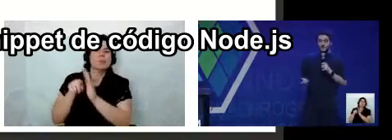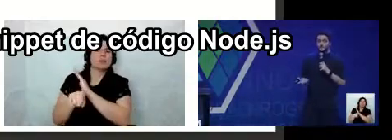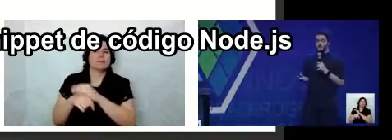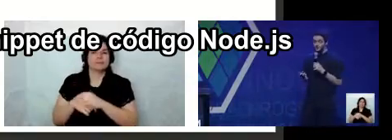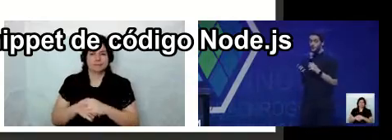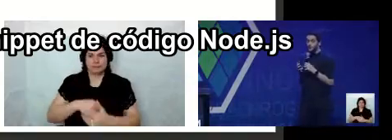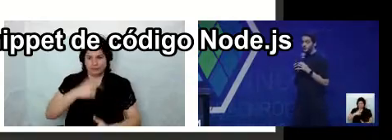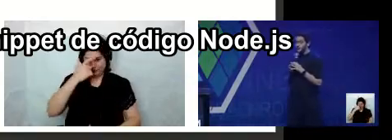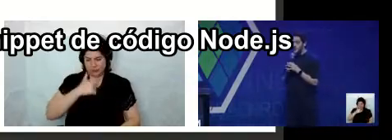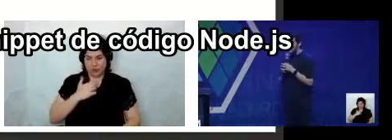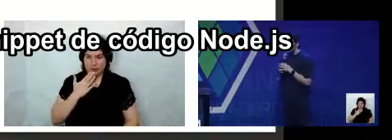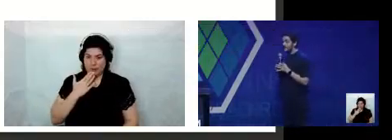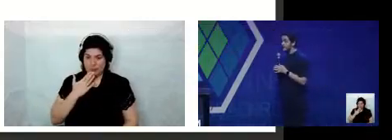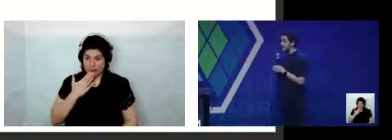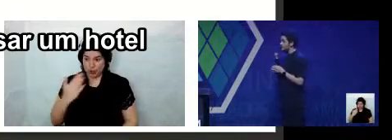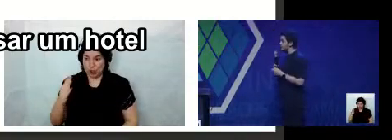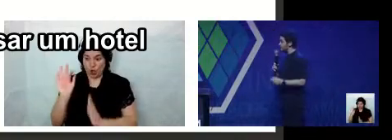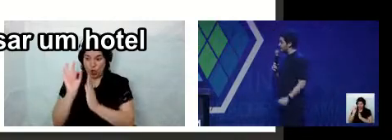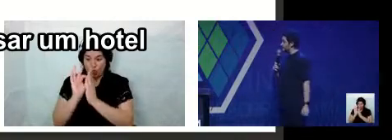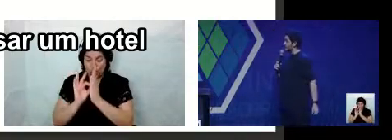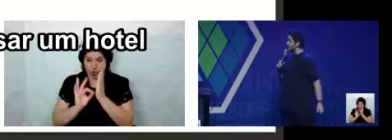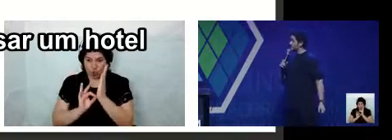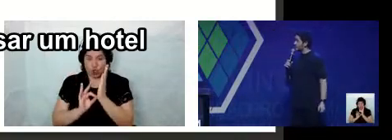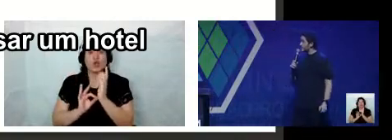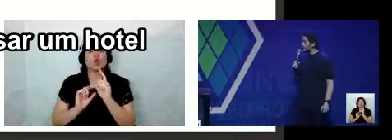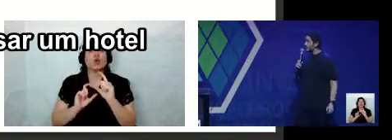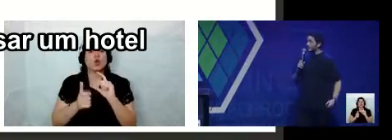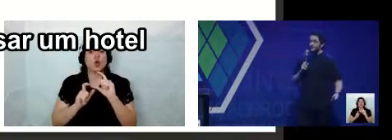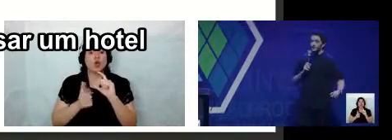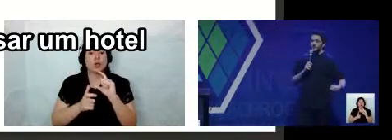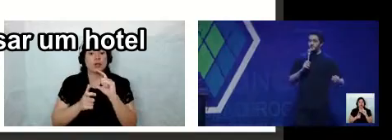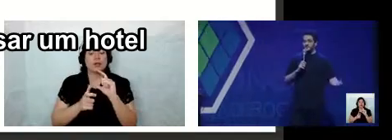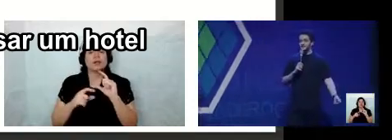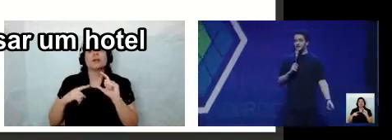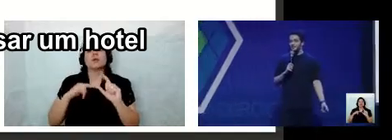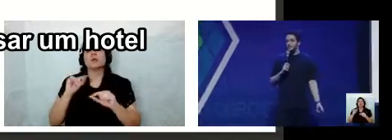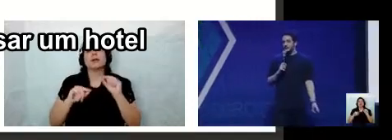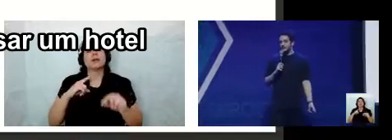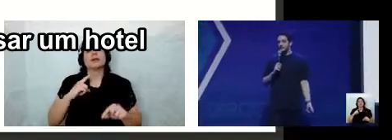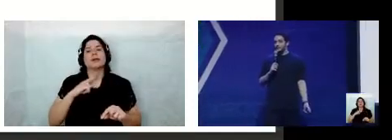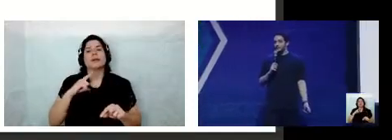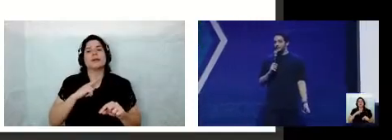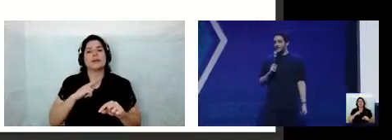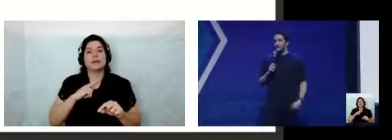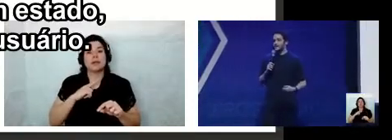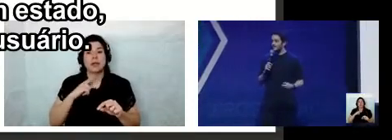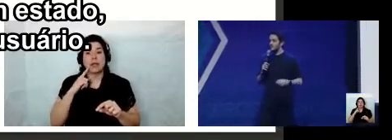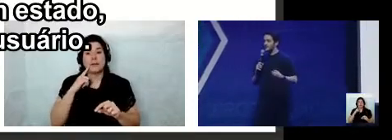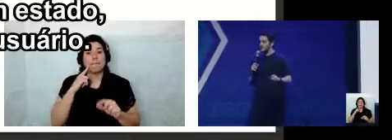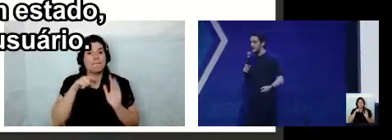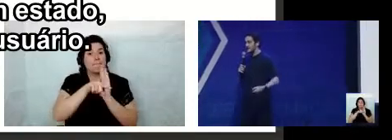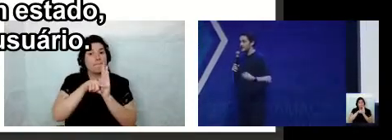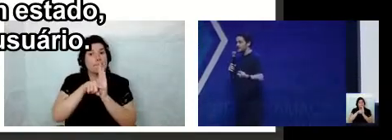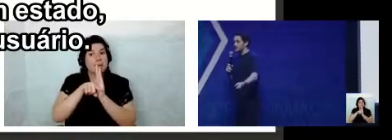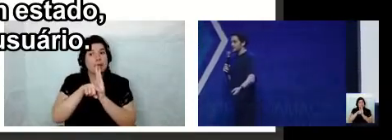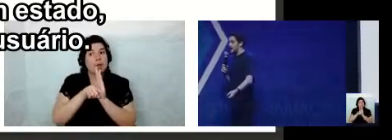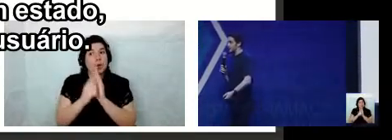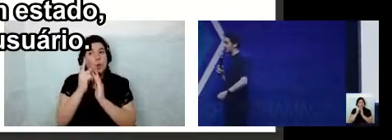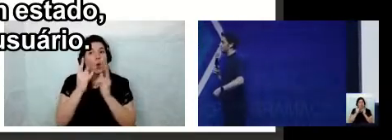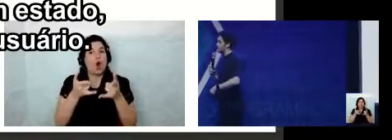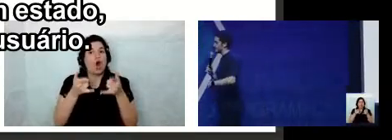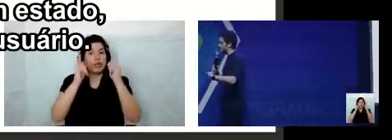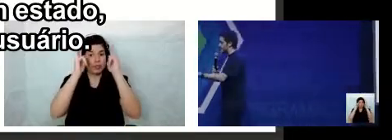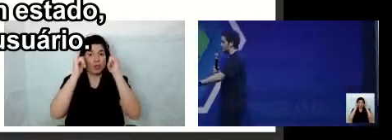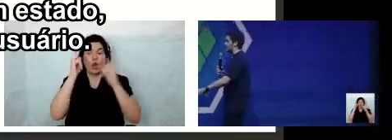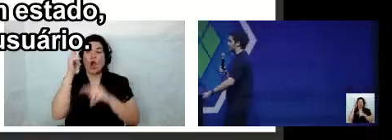solicitando um snippet de código Node.js que tivesse uma forma de pesquisar um hotel, tá, através de uma cidade e de um